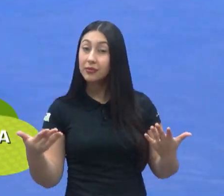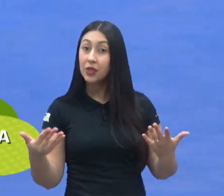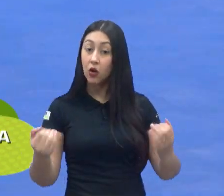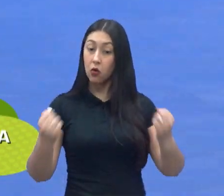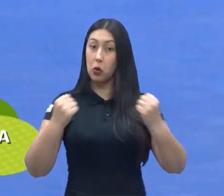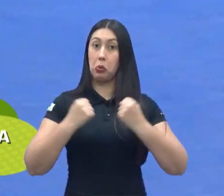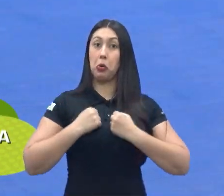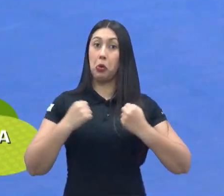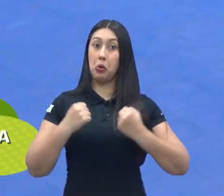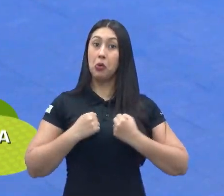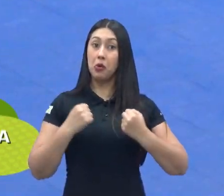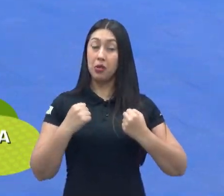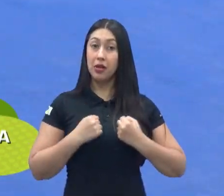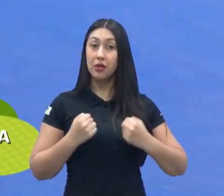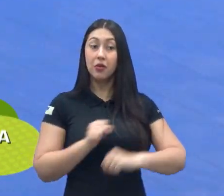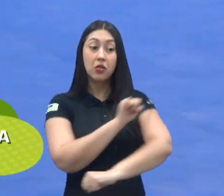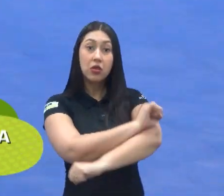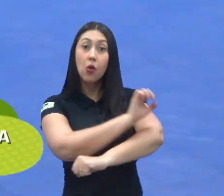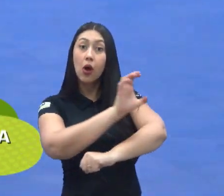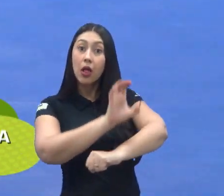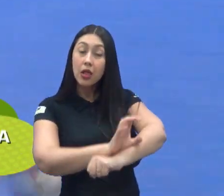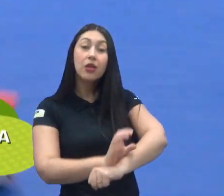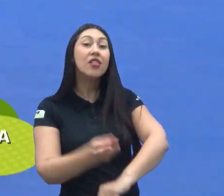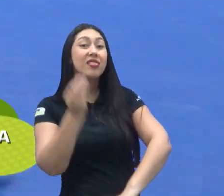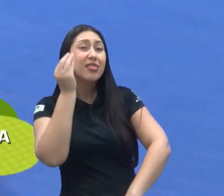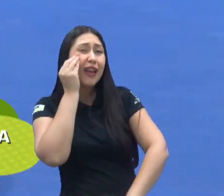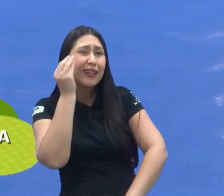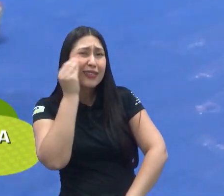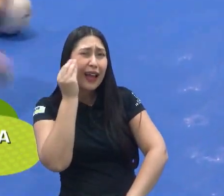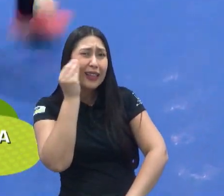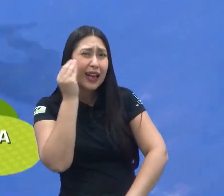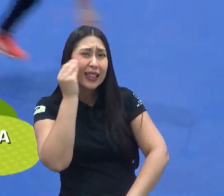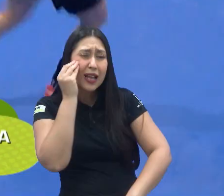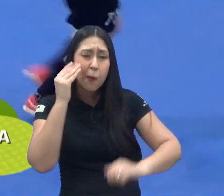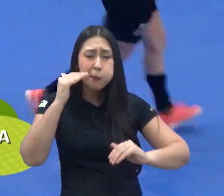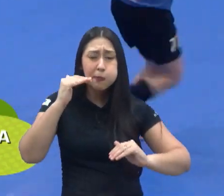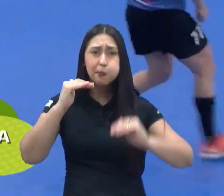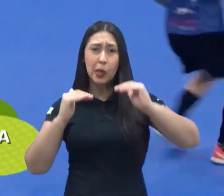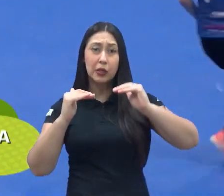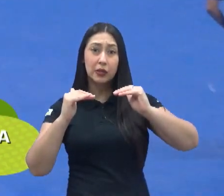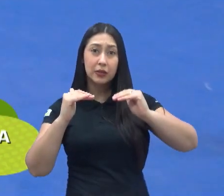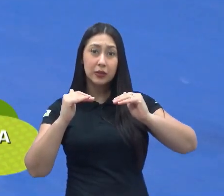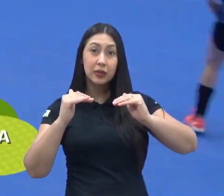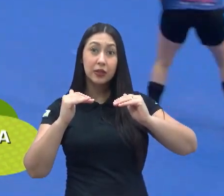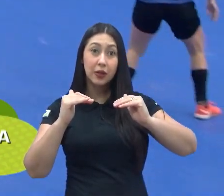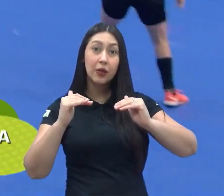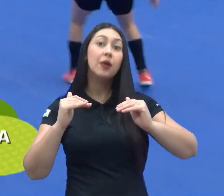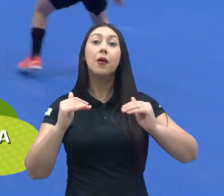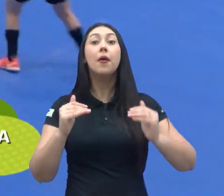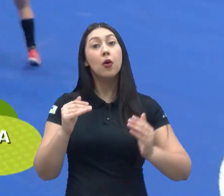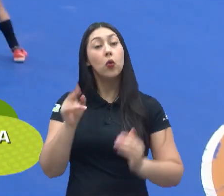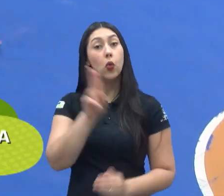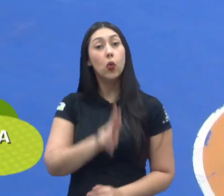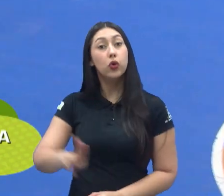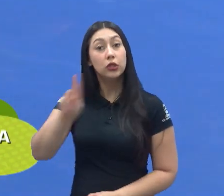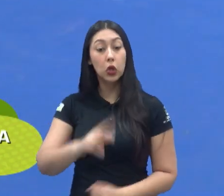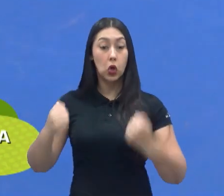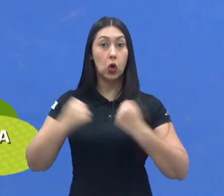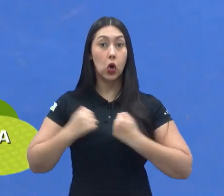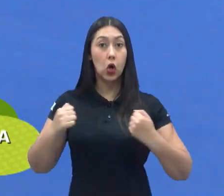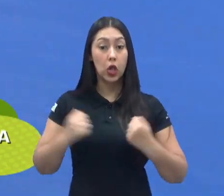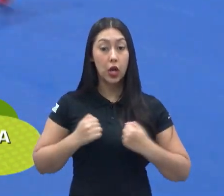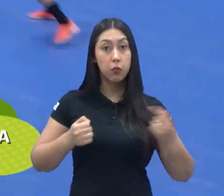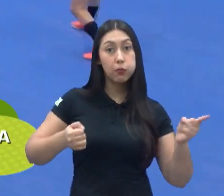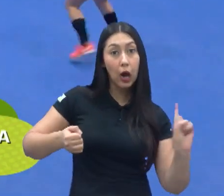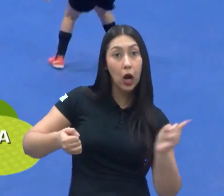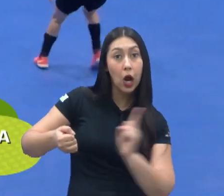goleira, a São Carlense tentava de tudo para igualar o jogo, jogando com a goleira linha. Foram 3